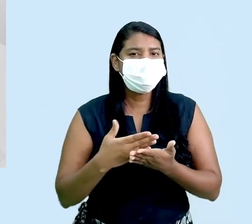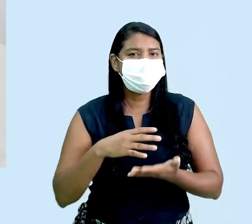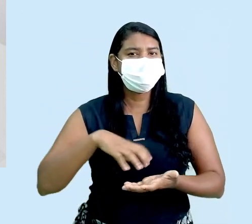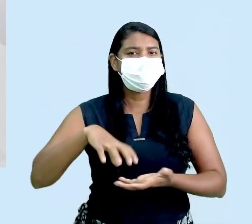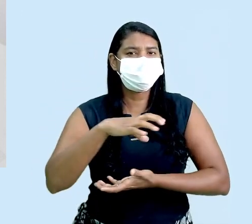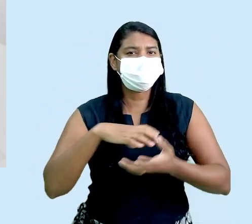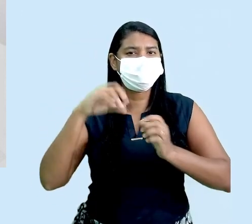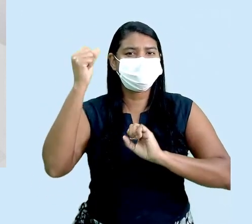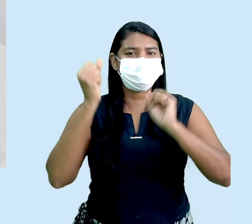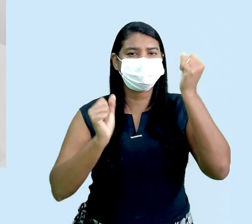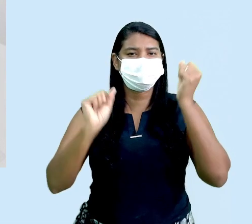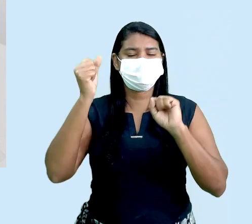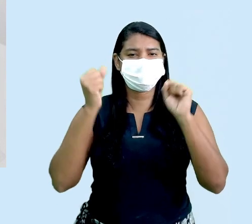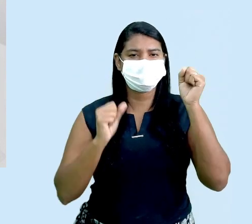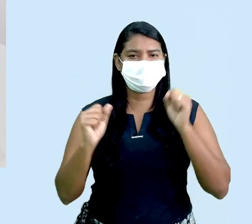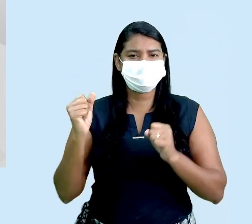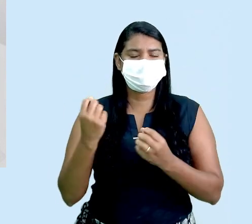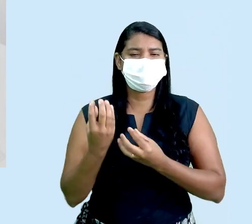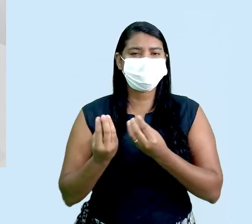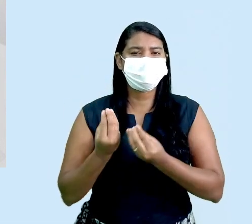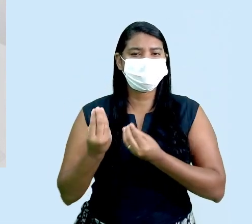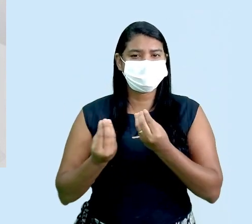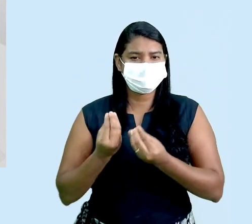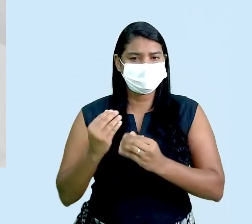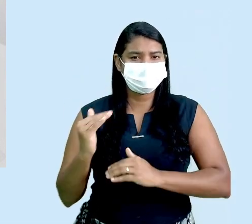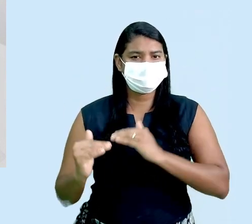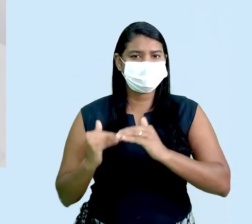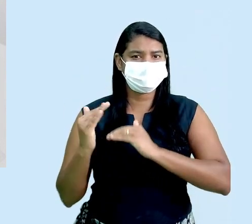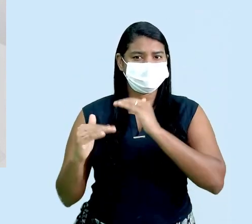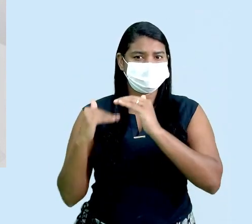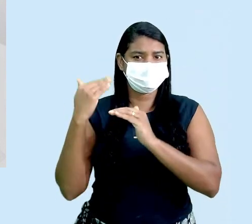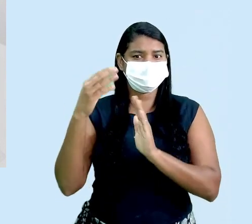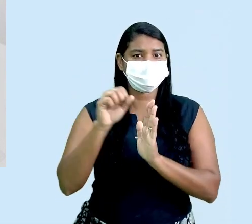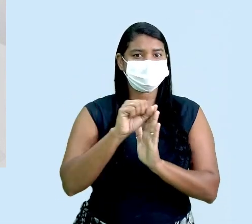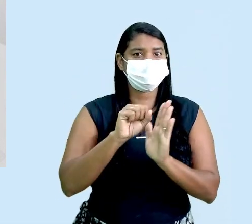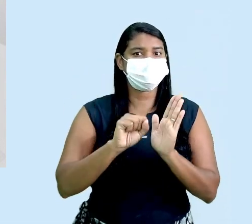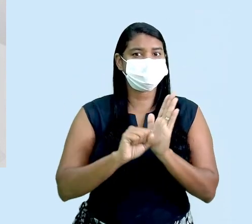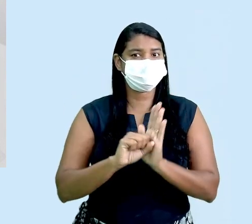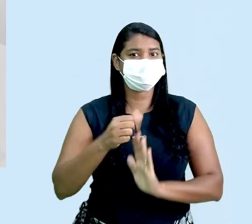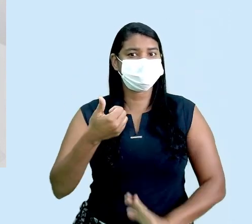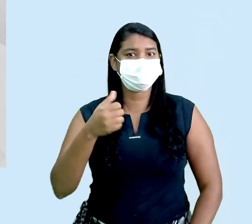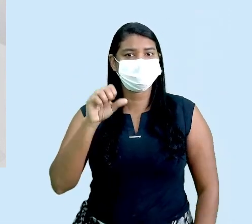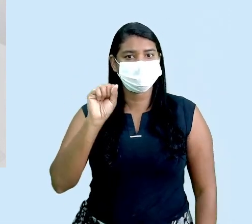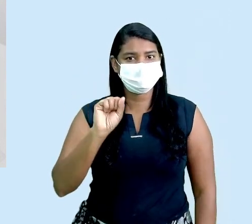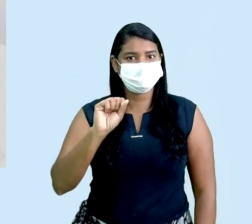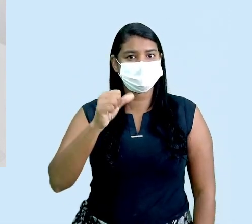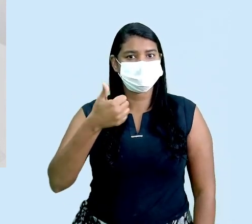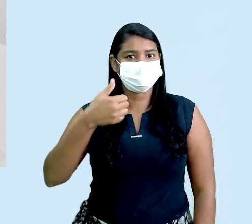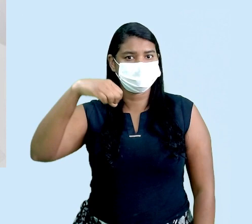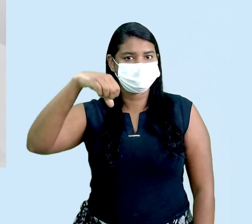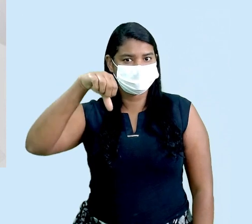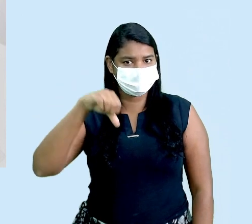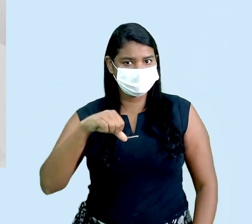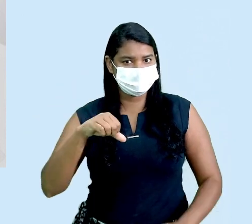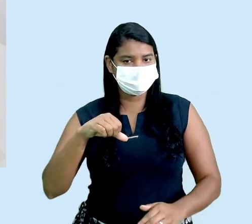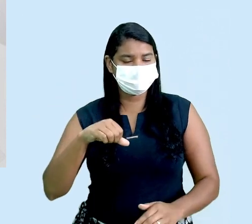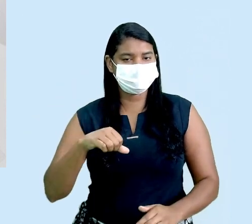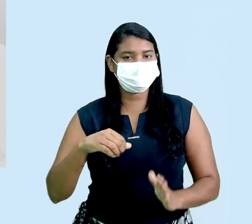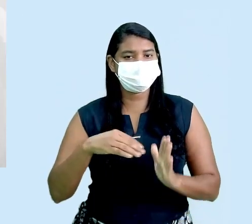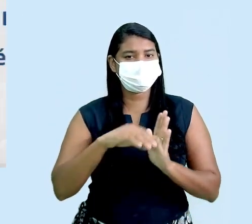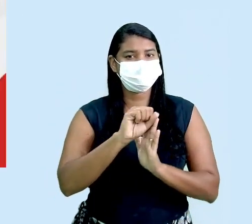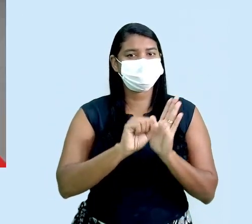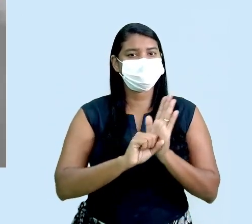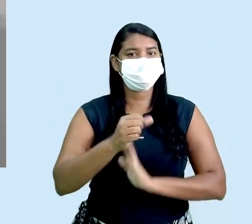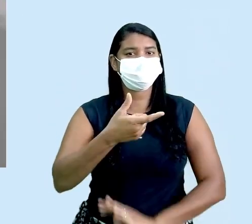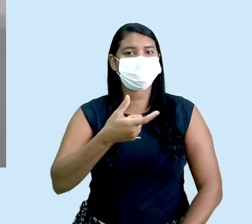Revolução Industrial, né? Como ele foi se desenvolvendo entre os séculos 18 e 19 até o início do século XX. E